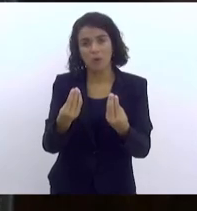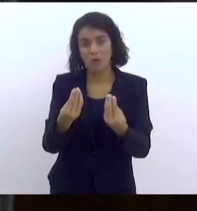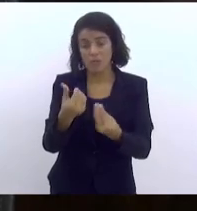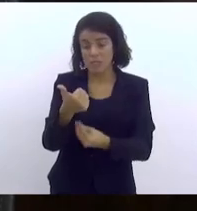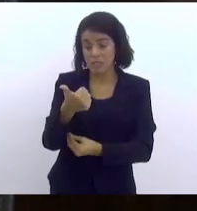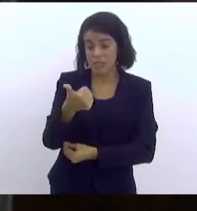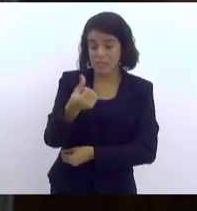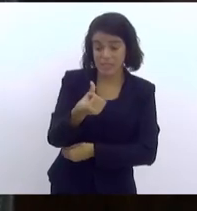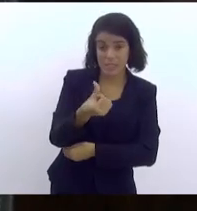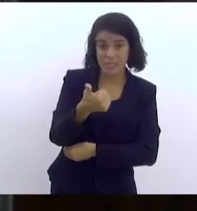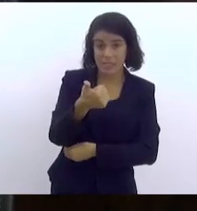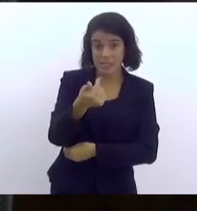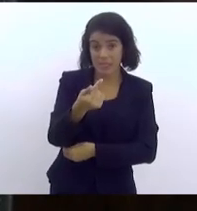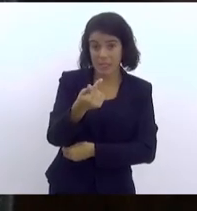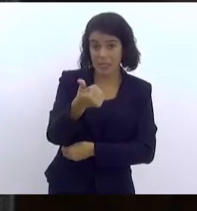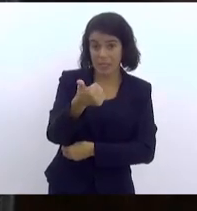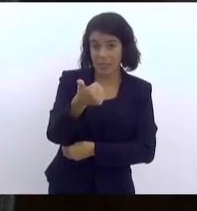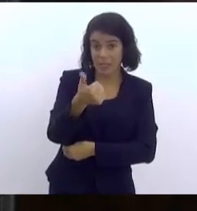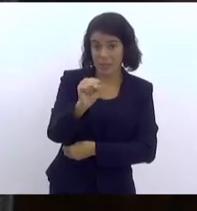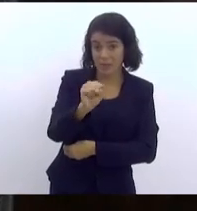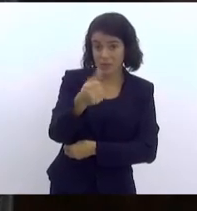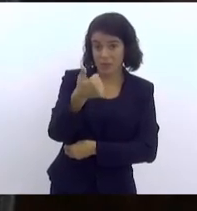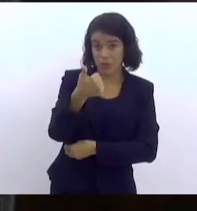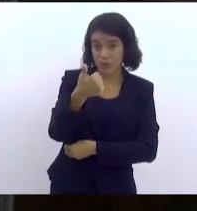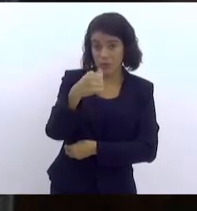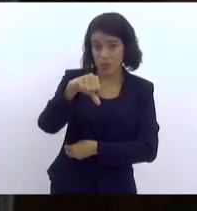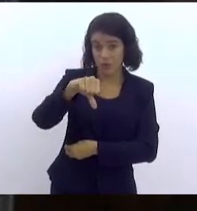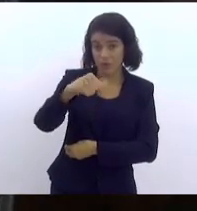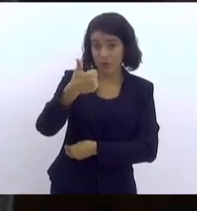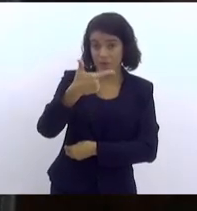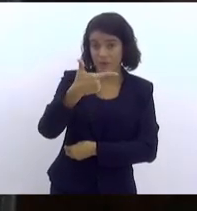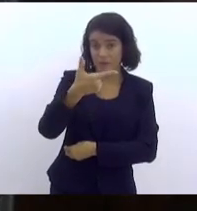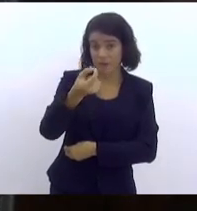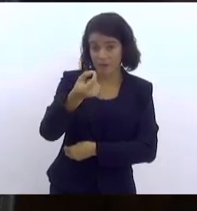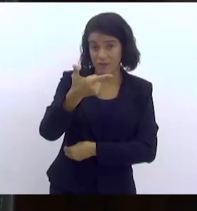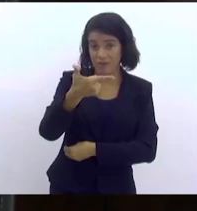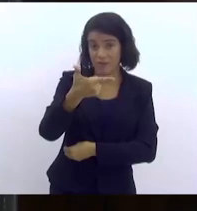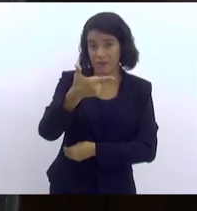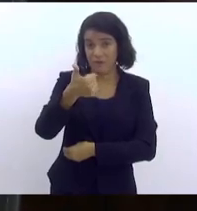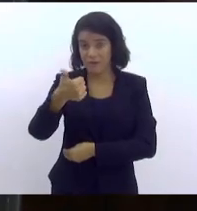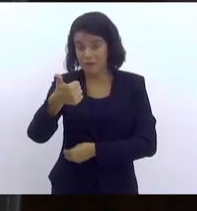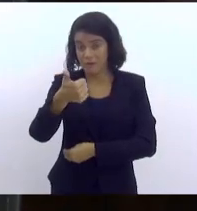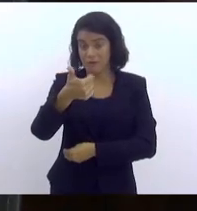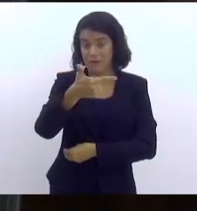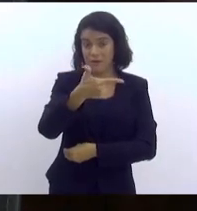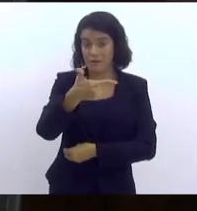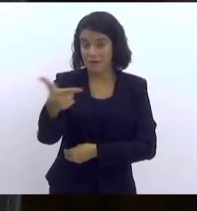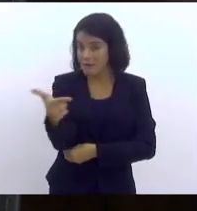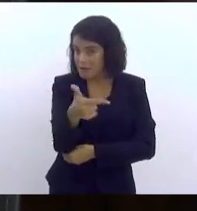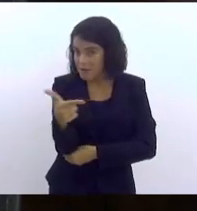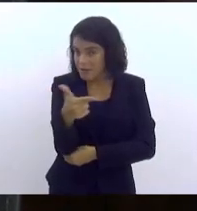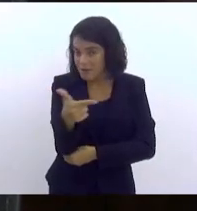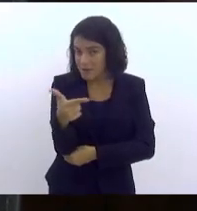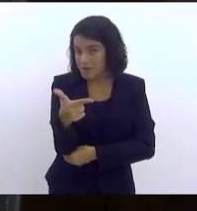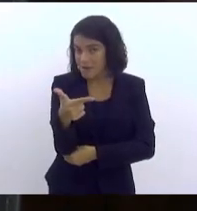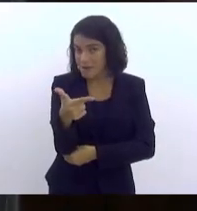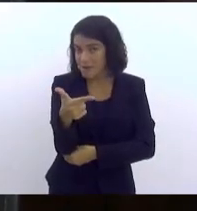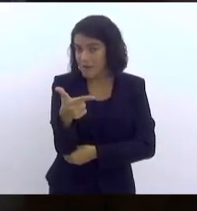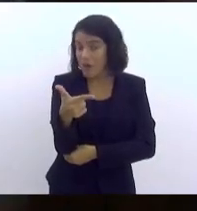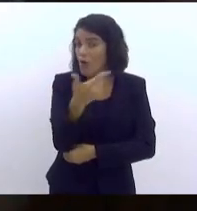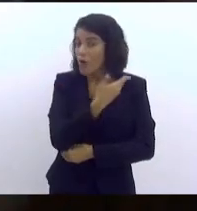16 17 18 19 20 21 e 22